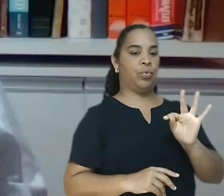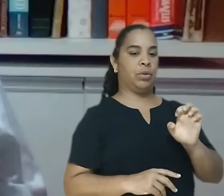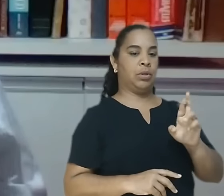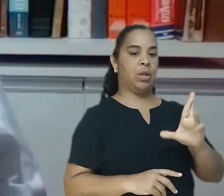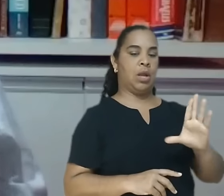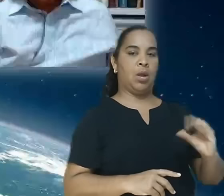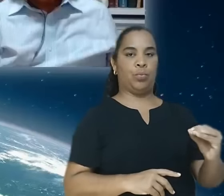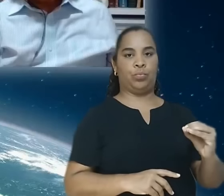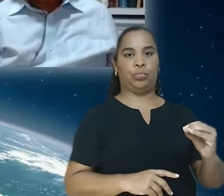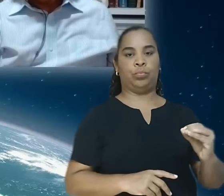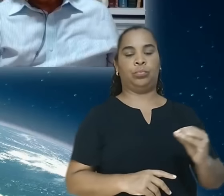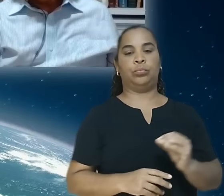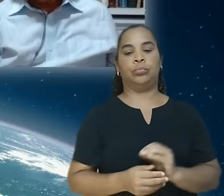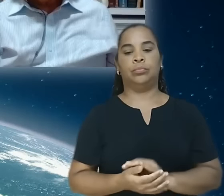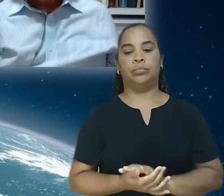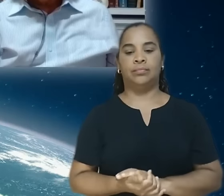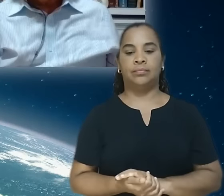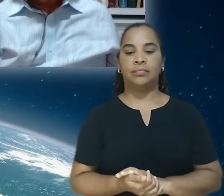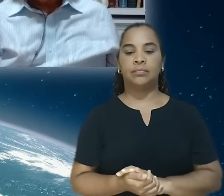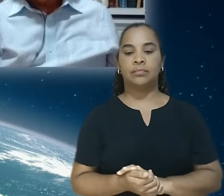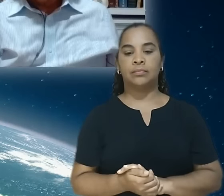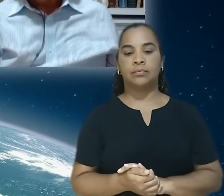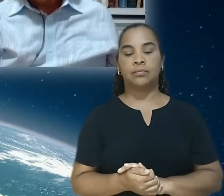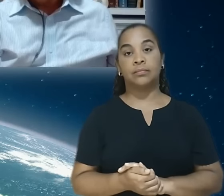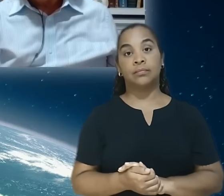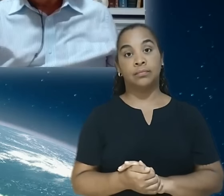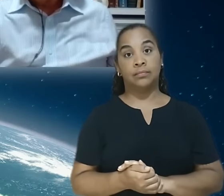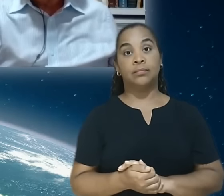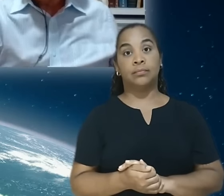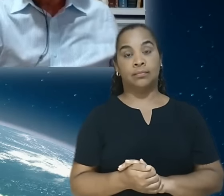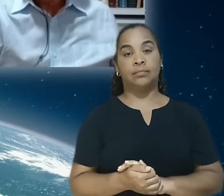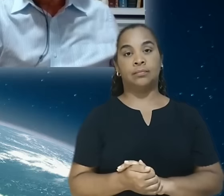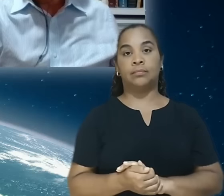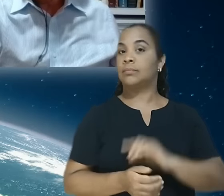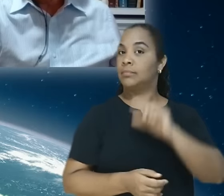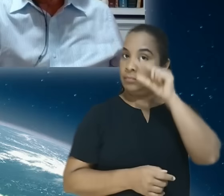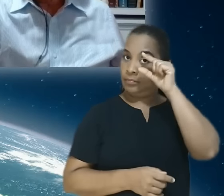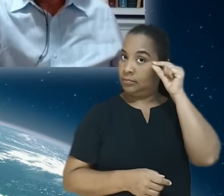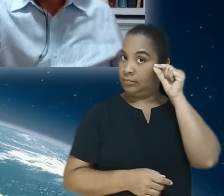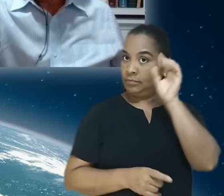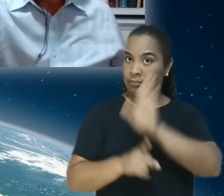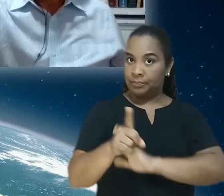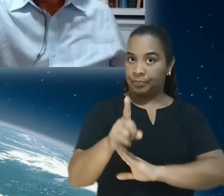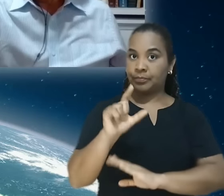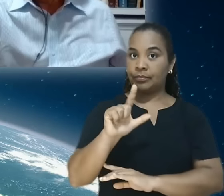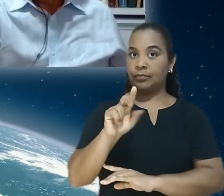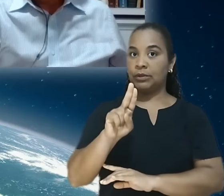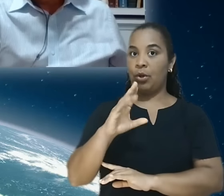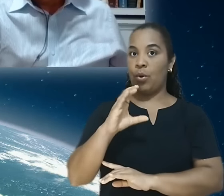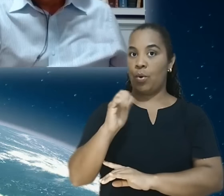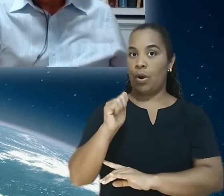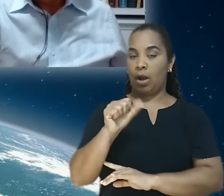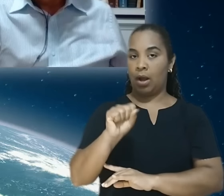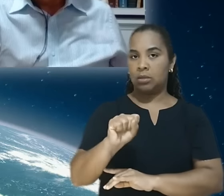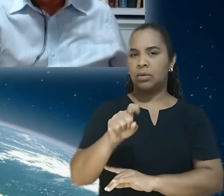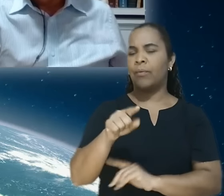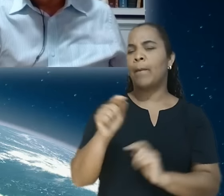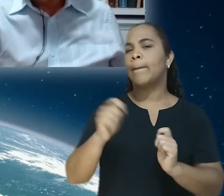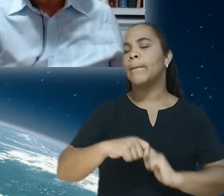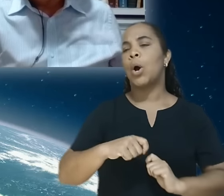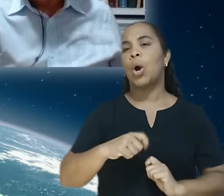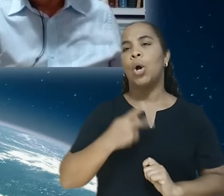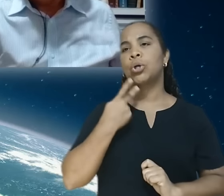a ela Muito bem E Valdo Nós temos Uma pergunta Aqui de Lucas Poderia falar A respeito Do